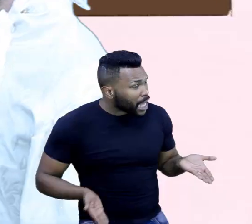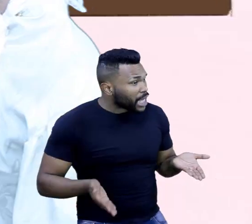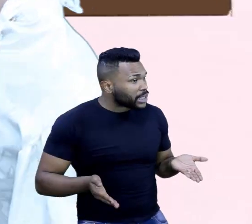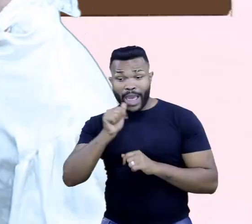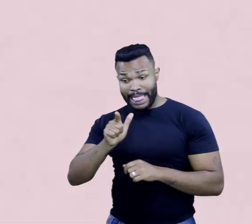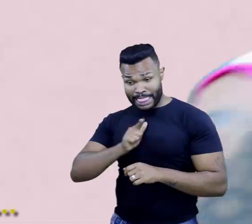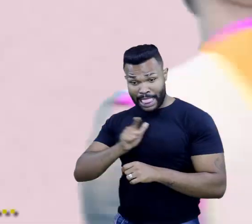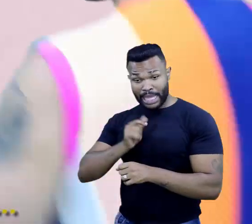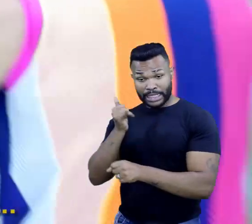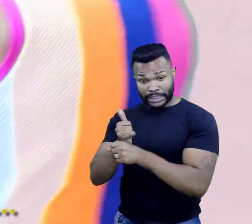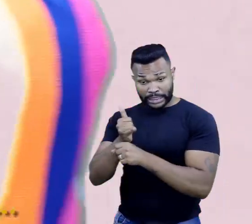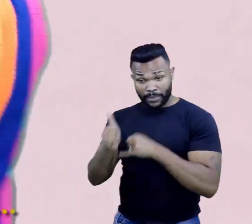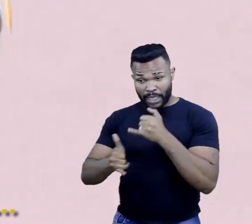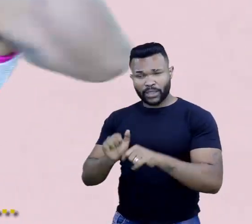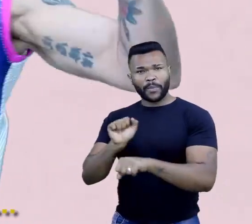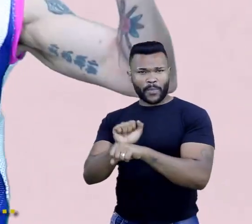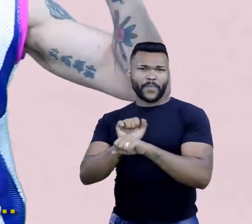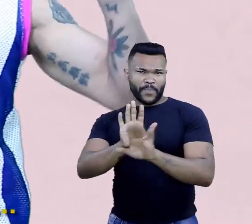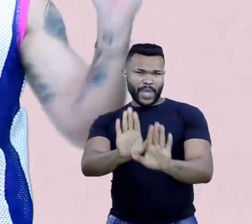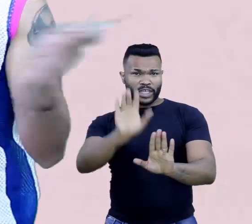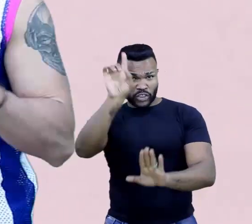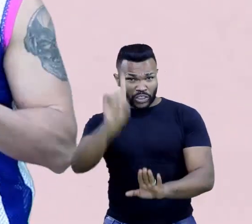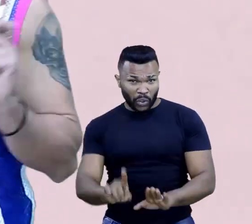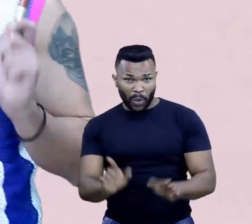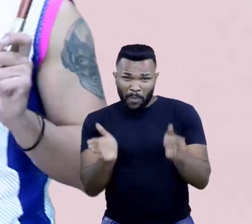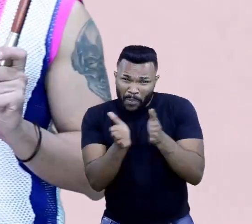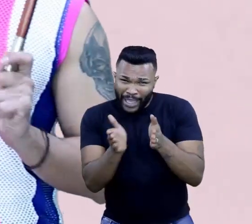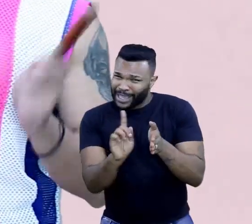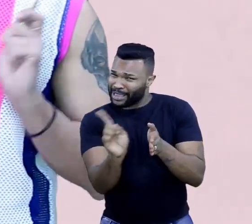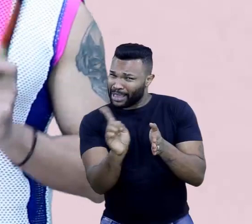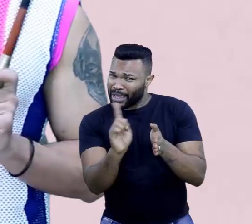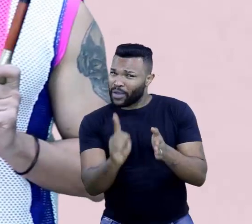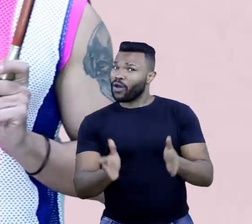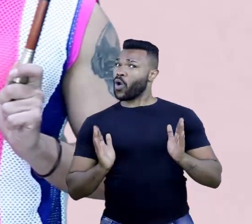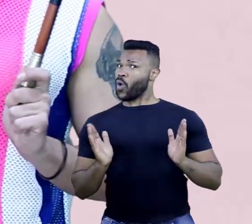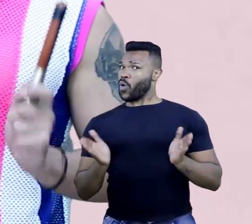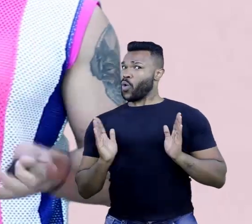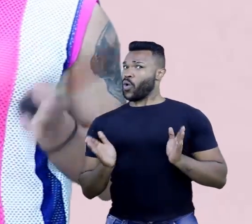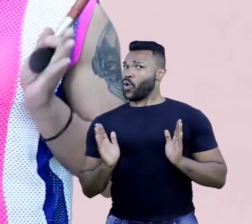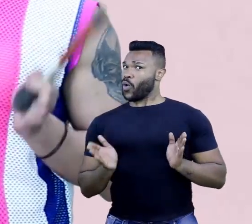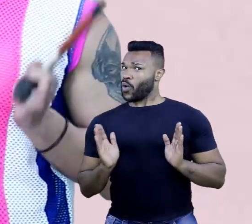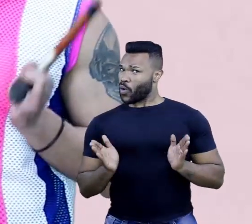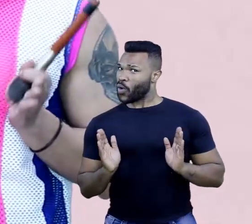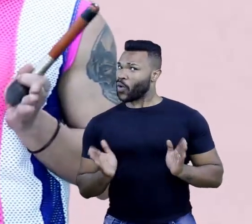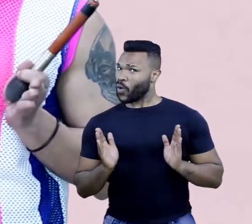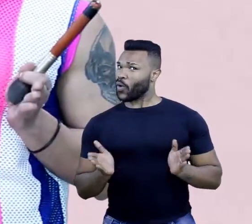foco! Gente... A dona desse sapatinho... Peraí, diretor, sapatinho não, né?